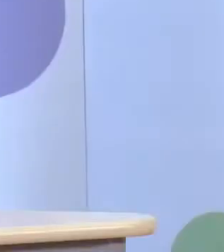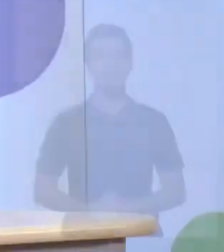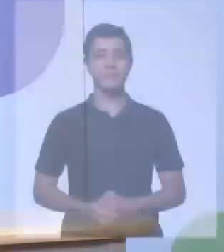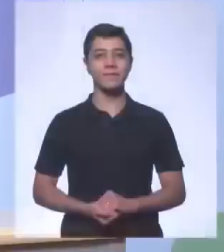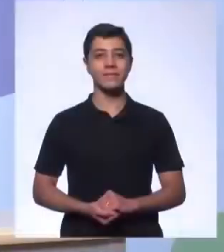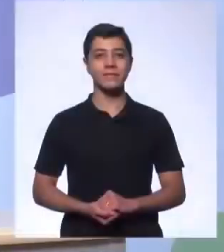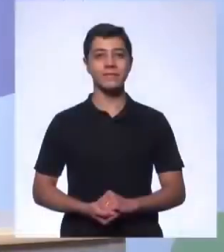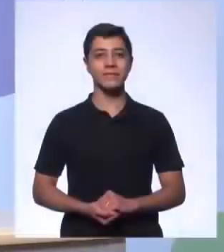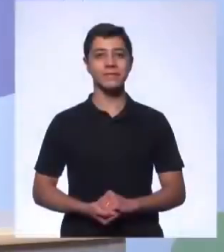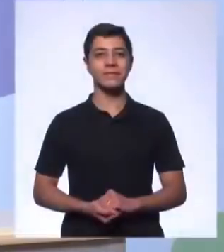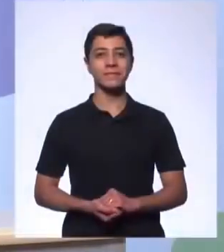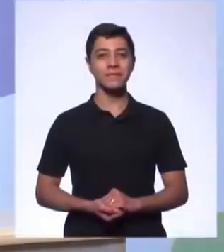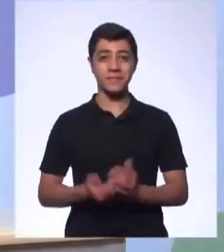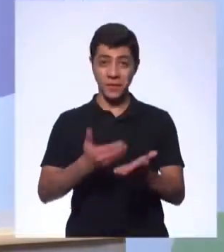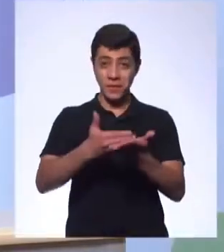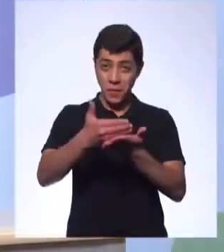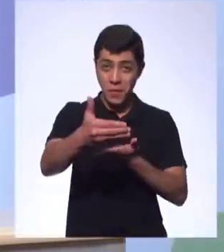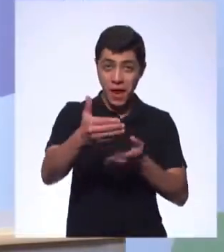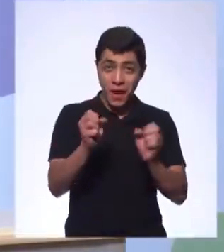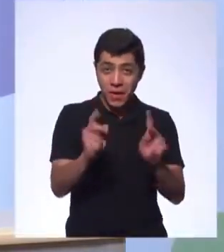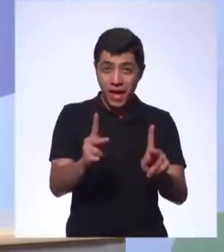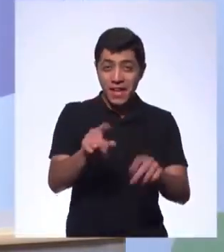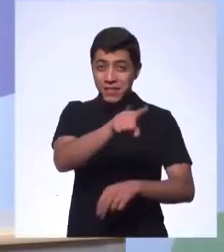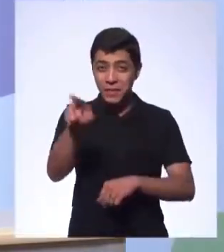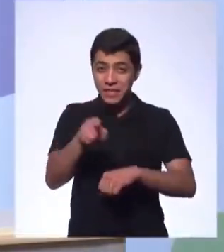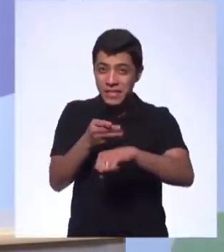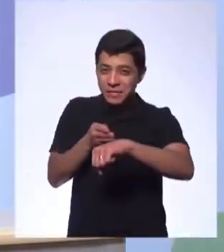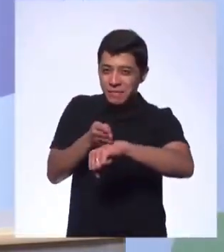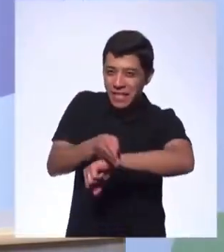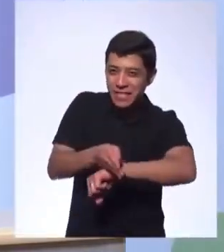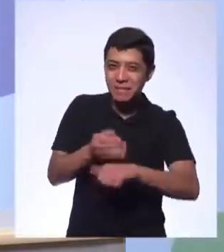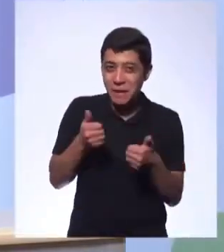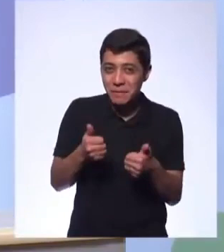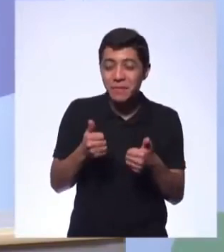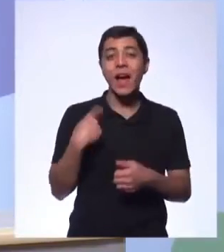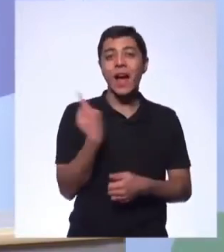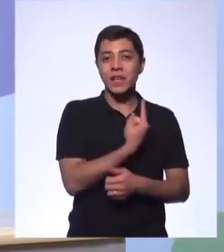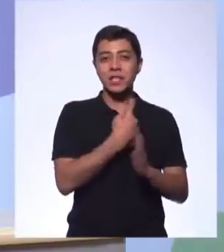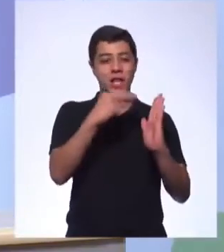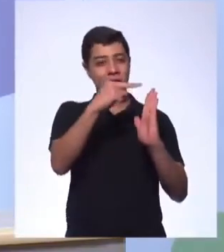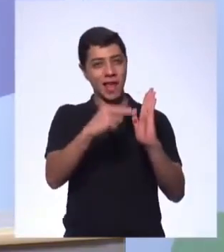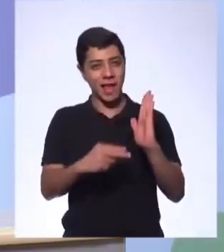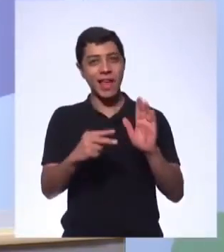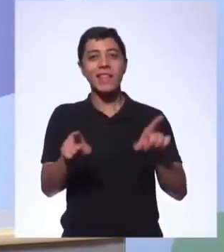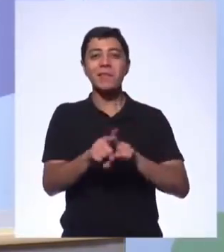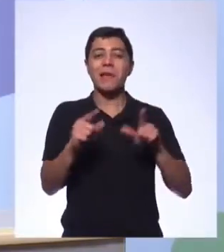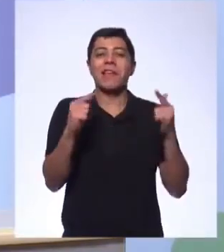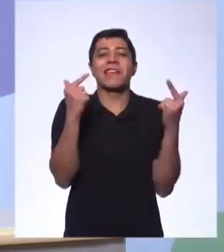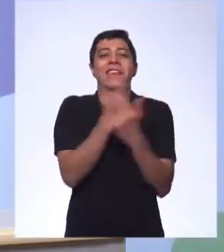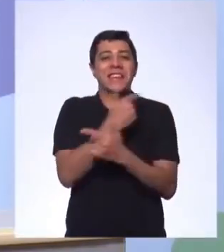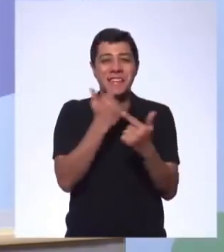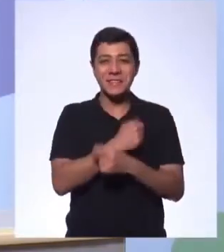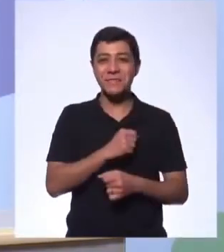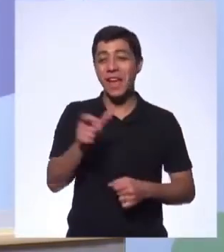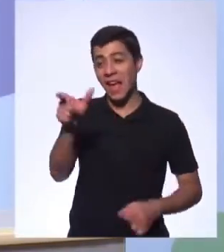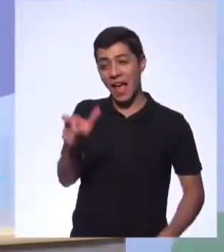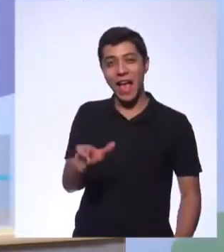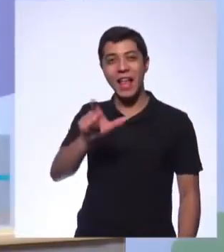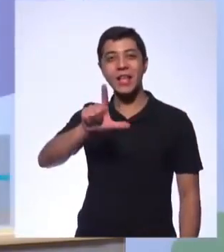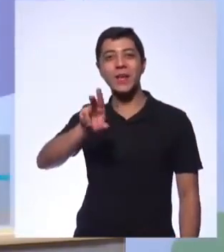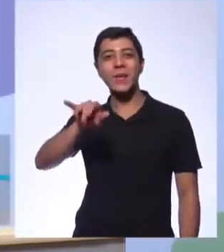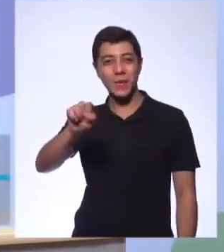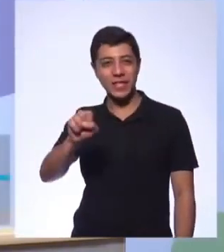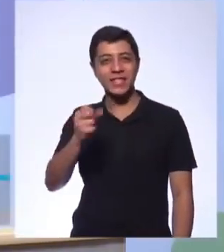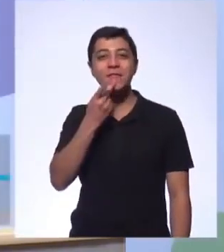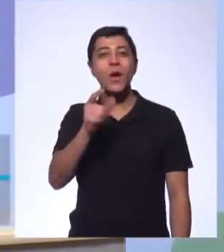E vamos lá, a participação de vocês. A gente estava aqui lendo e rindo muito. O Luiz fala que ele nunca participou, mas ele tem